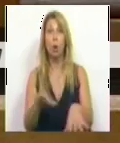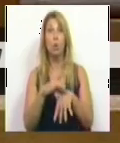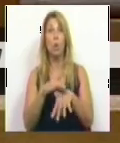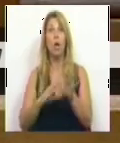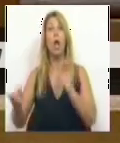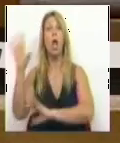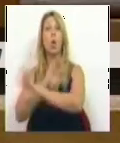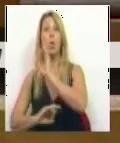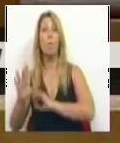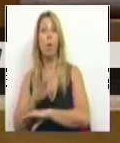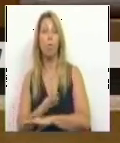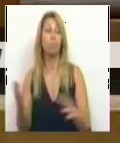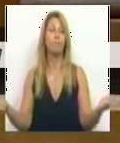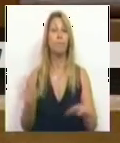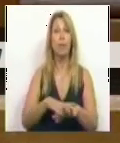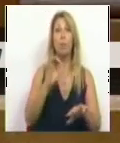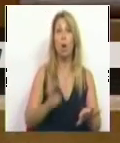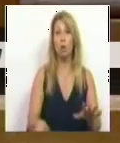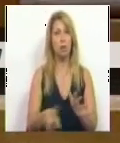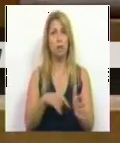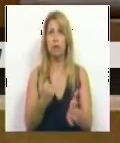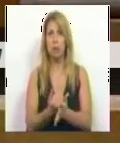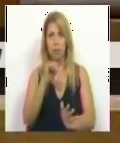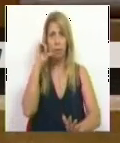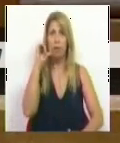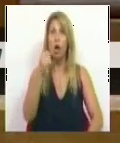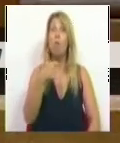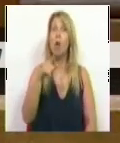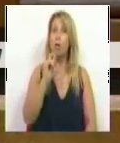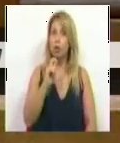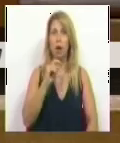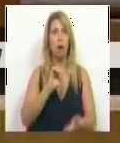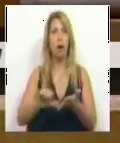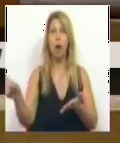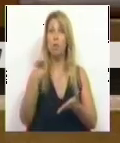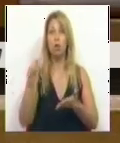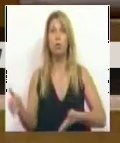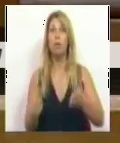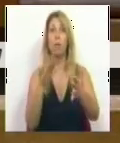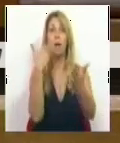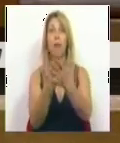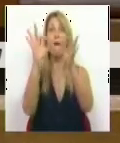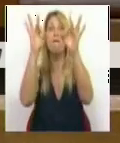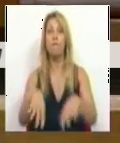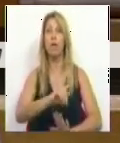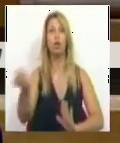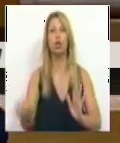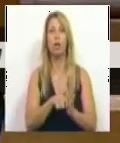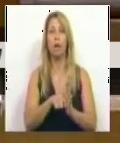isso que, como sempre, o Bloco de Esquerda não abdica de um caminho que liberte o país da chantagem.